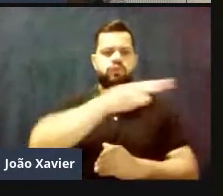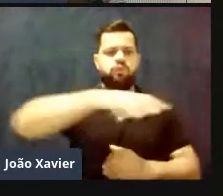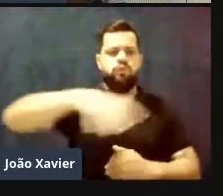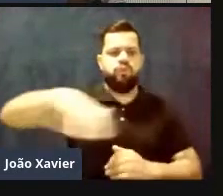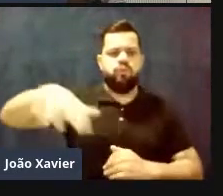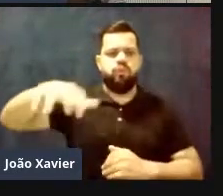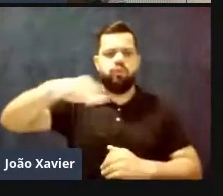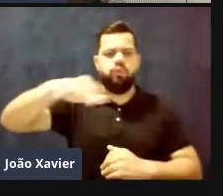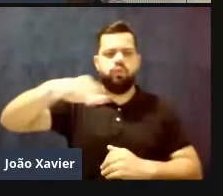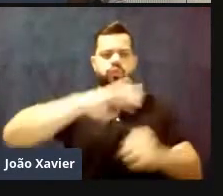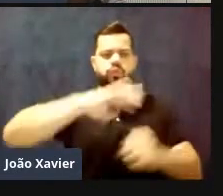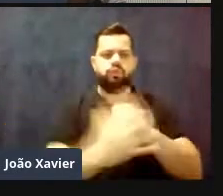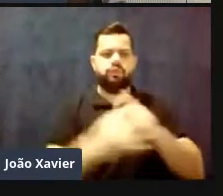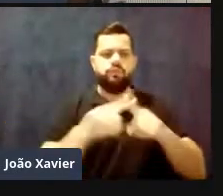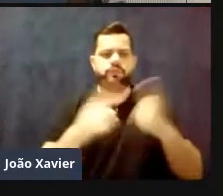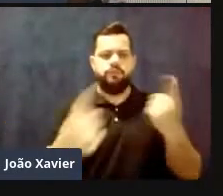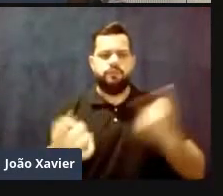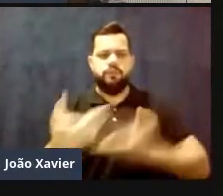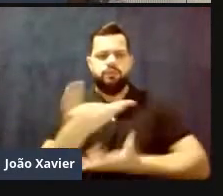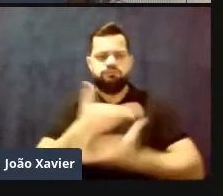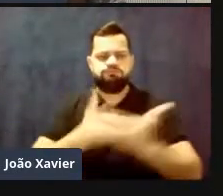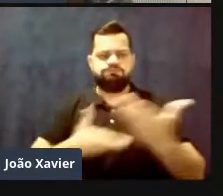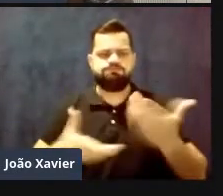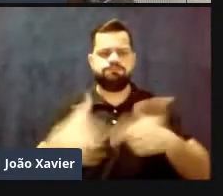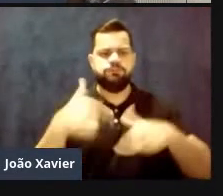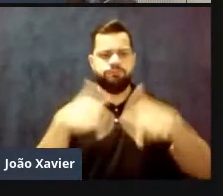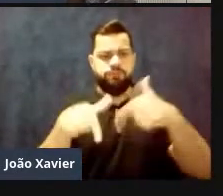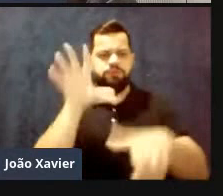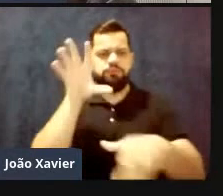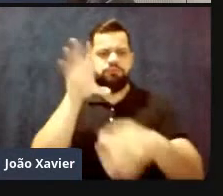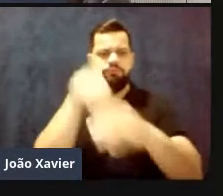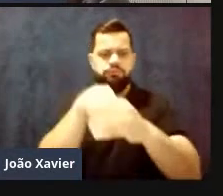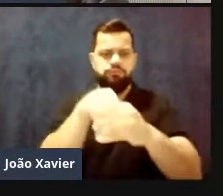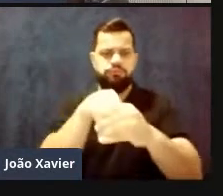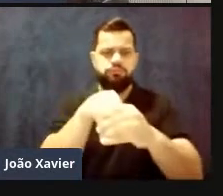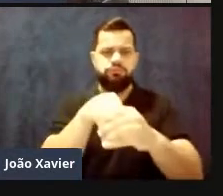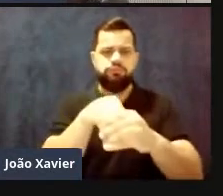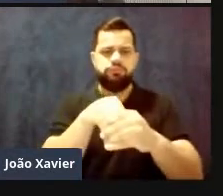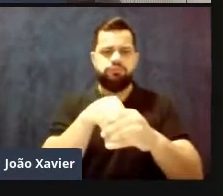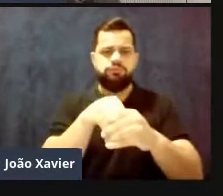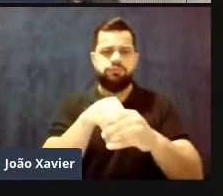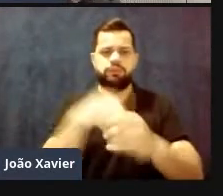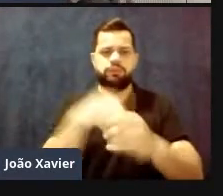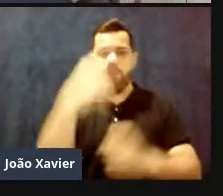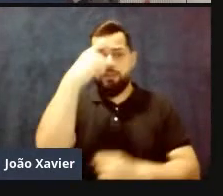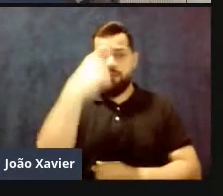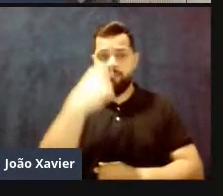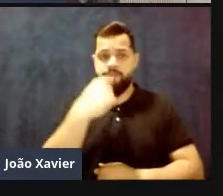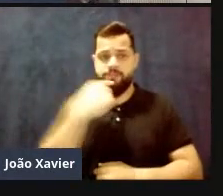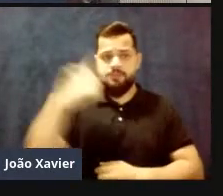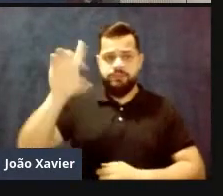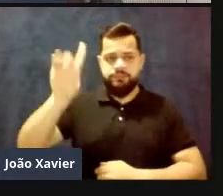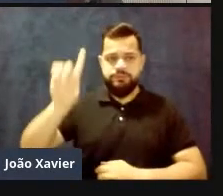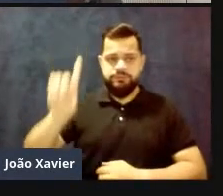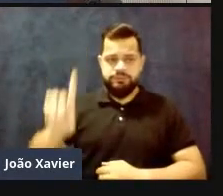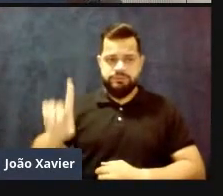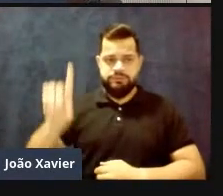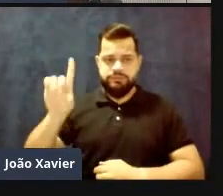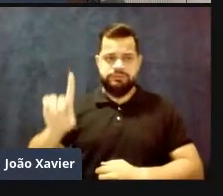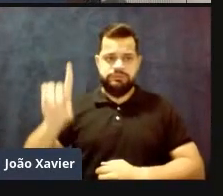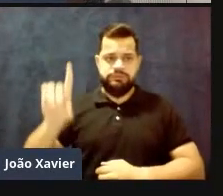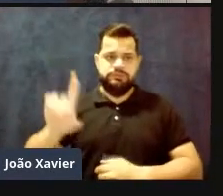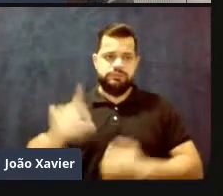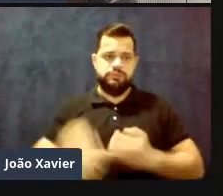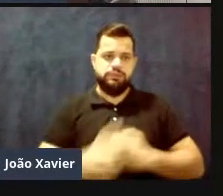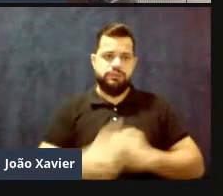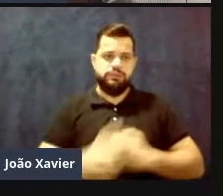e participando daquele momento. Tá? Nessa imagem da direita, eu coloquei para vocês uma das primeiras fotos que nós